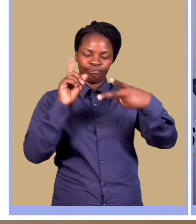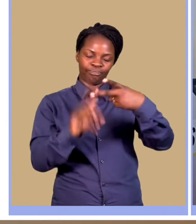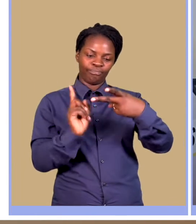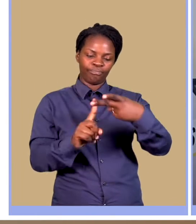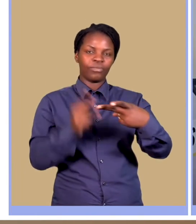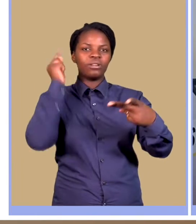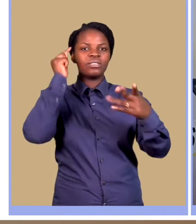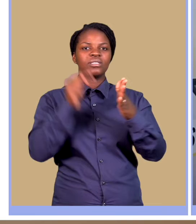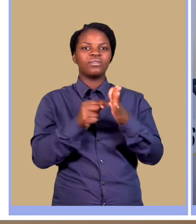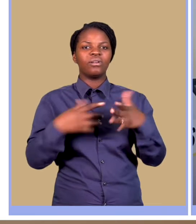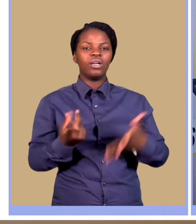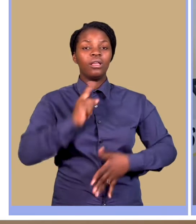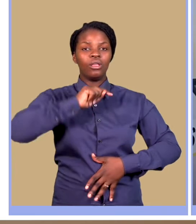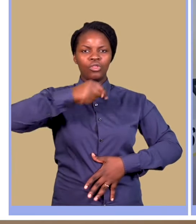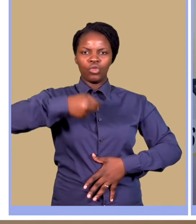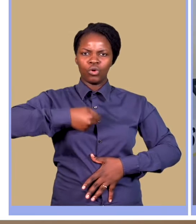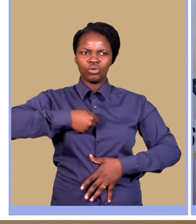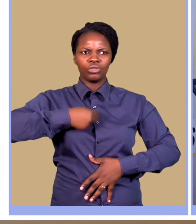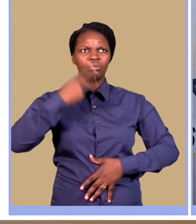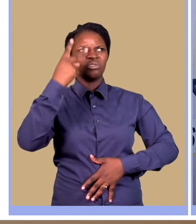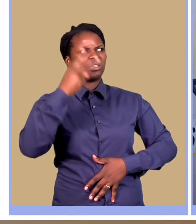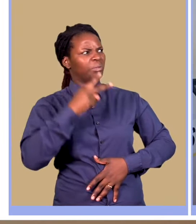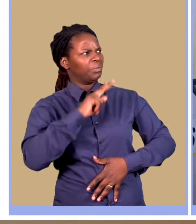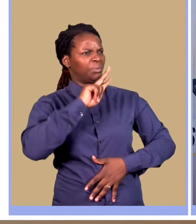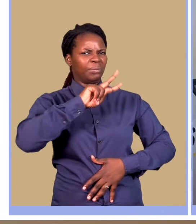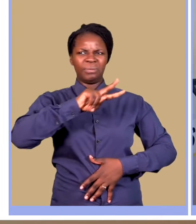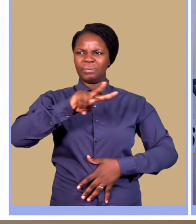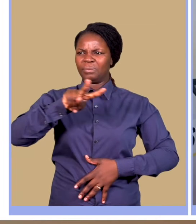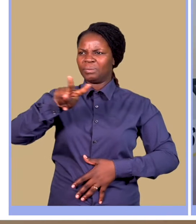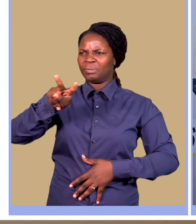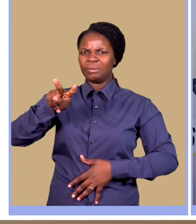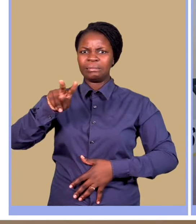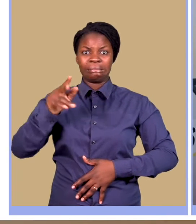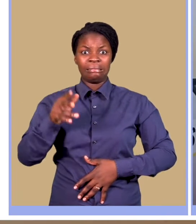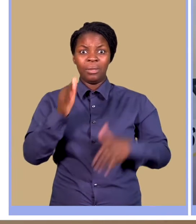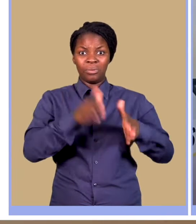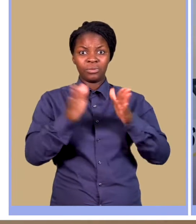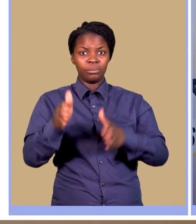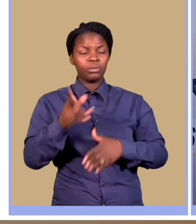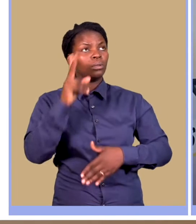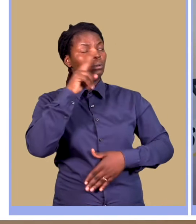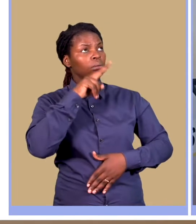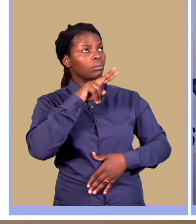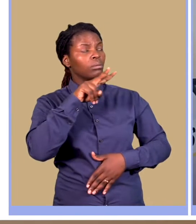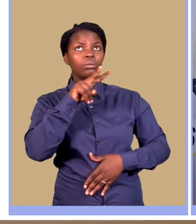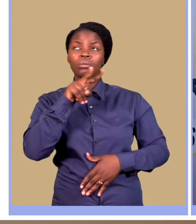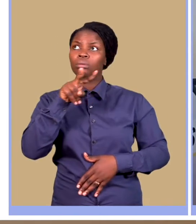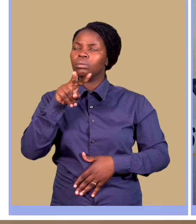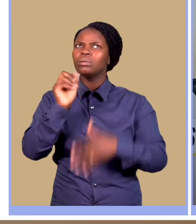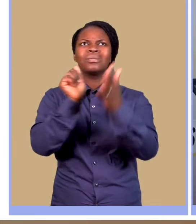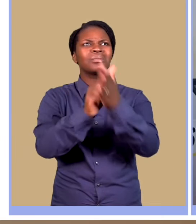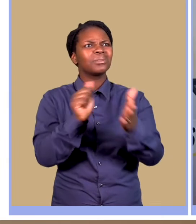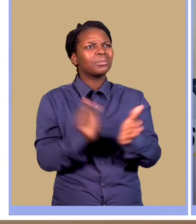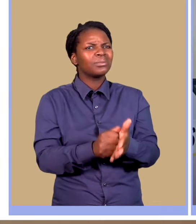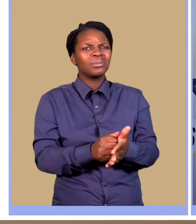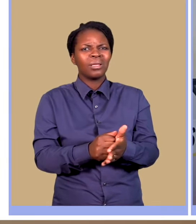seja, a distração do público consoante a sinalização seja de alguns postes ou sinais